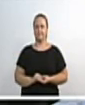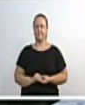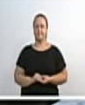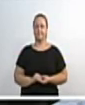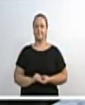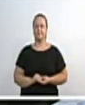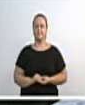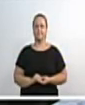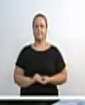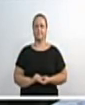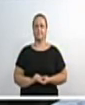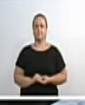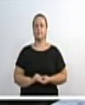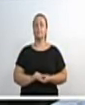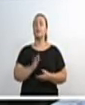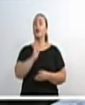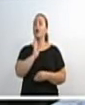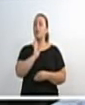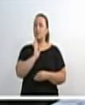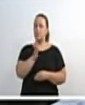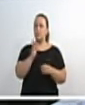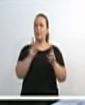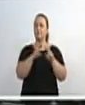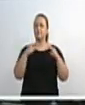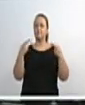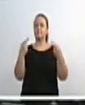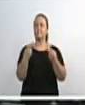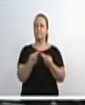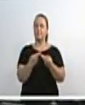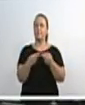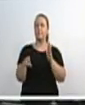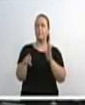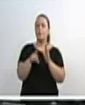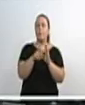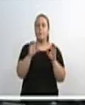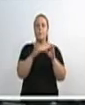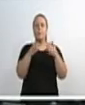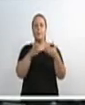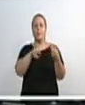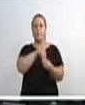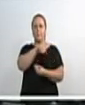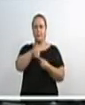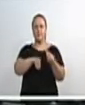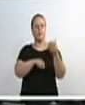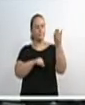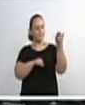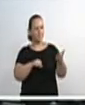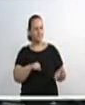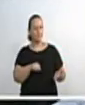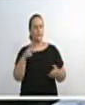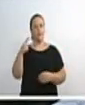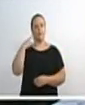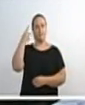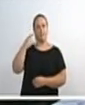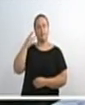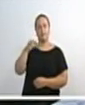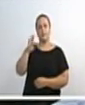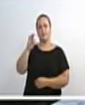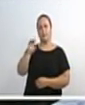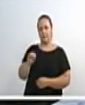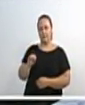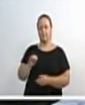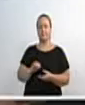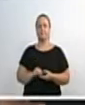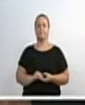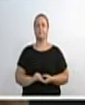Foi realizada, portanto, a nossa comissão mista. Ouço pela ordem o vereador Ito. Pela ordem, não,